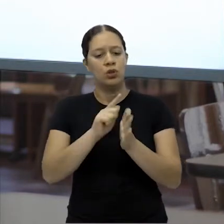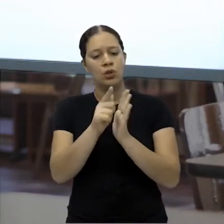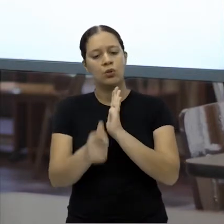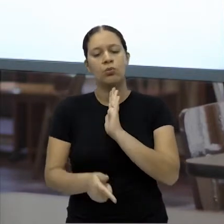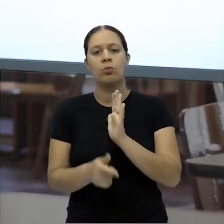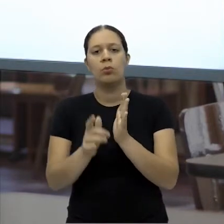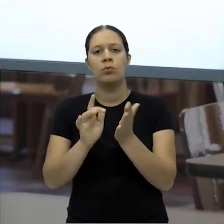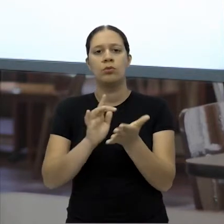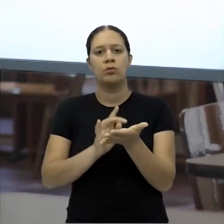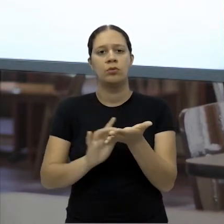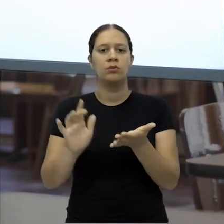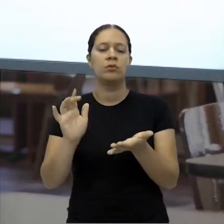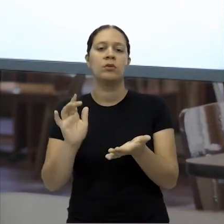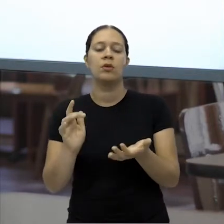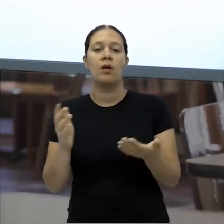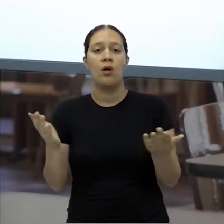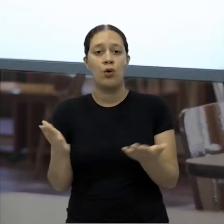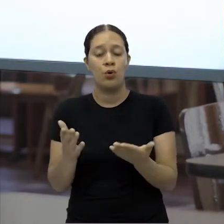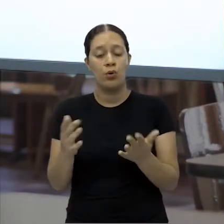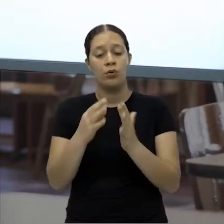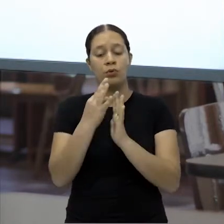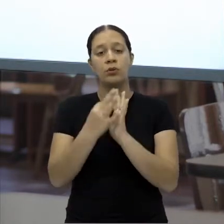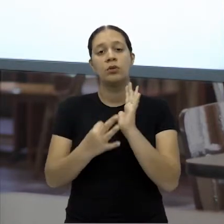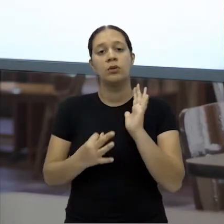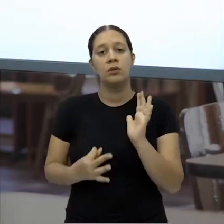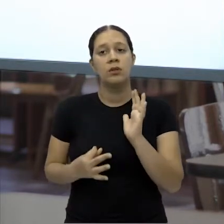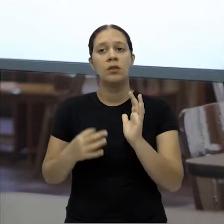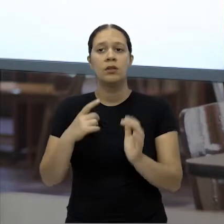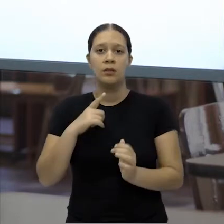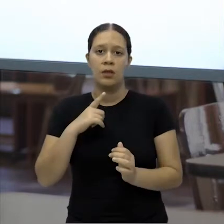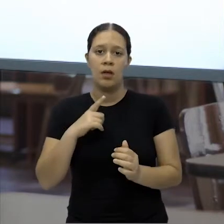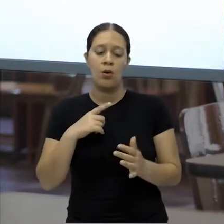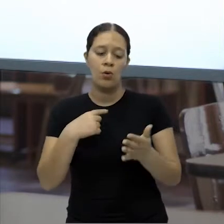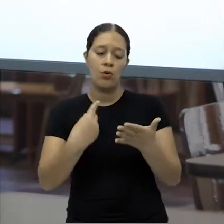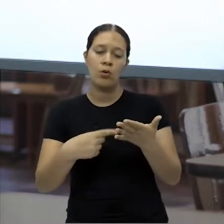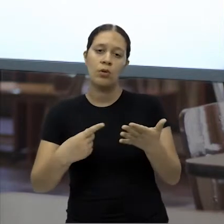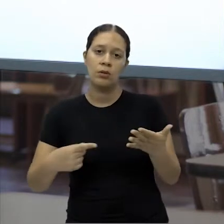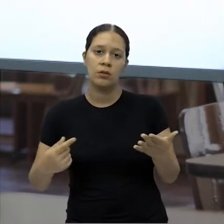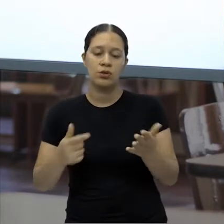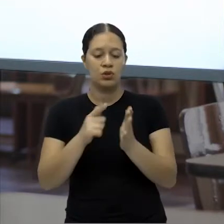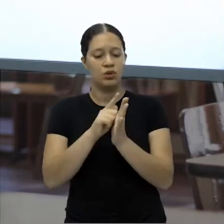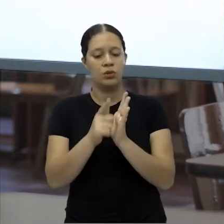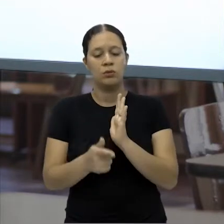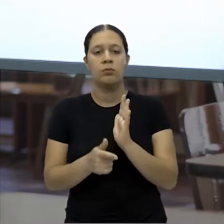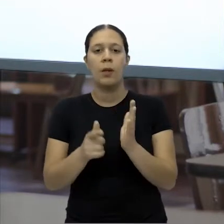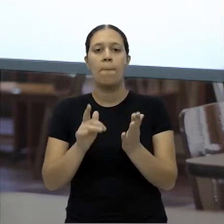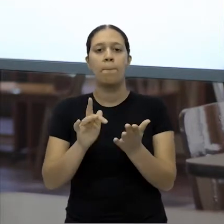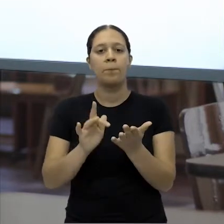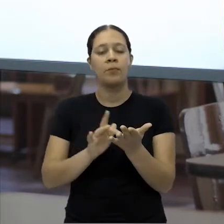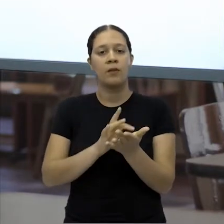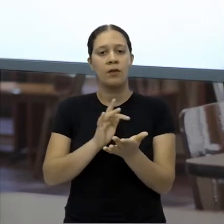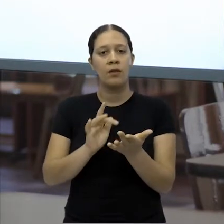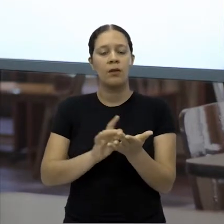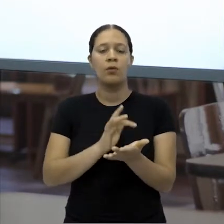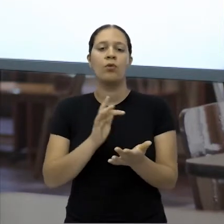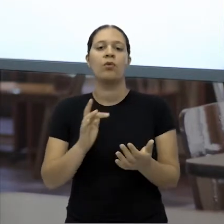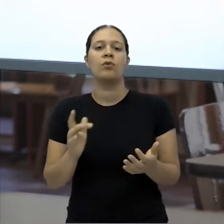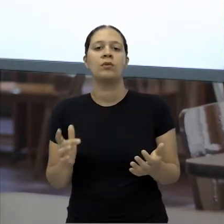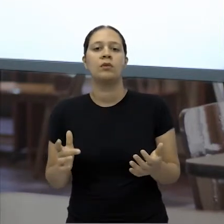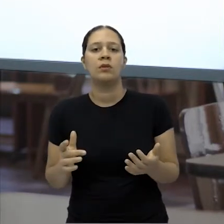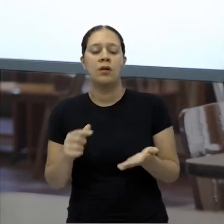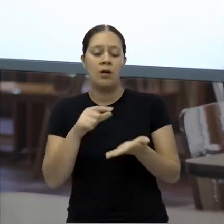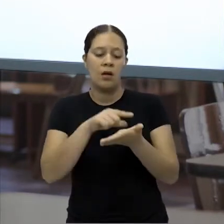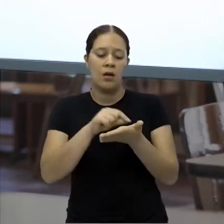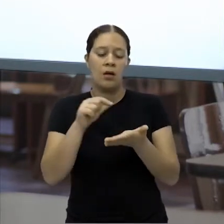gêneros digitais. Então, o texto que nós vamos ler agora está na tua apostila e fala sobre os gêneros digitais. Poderia ser